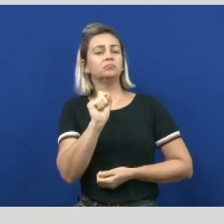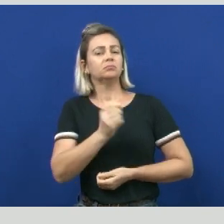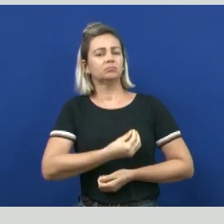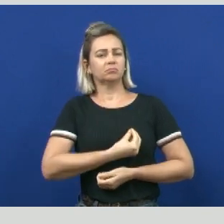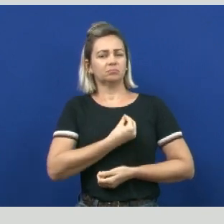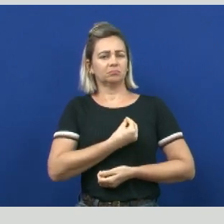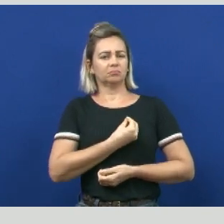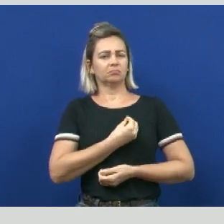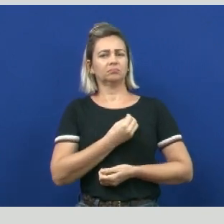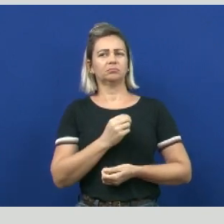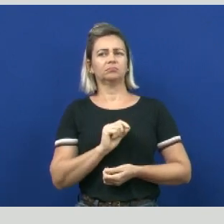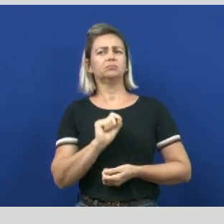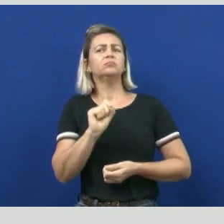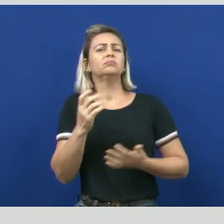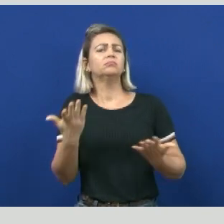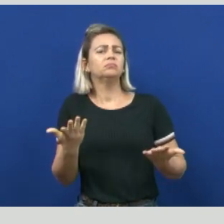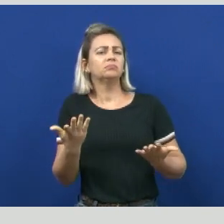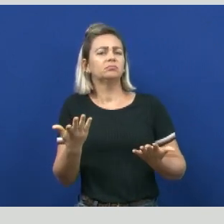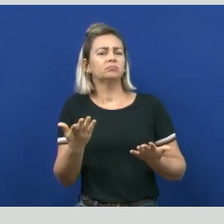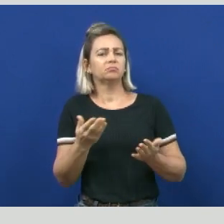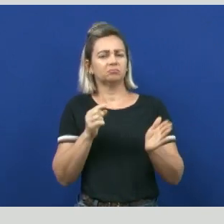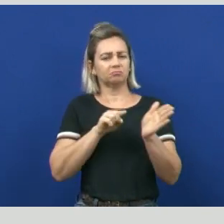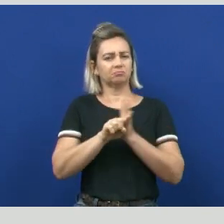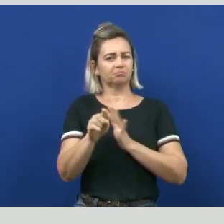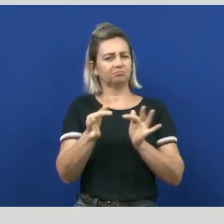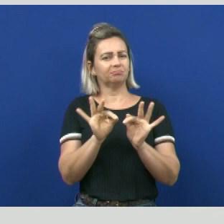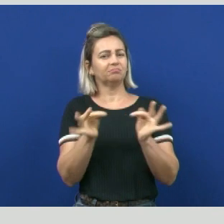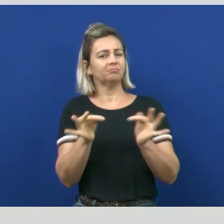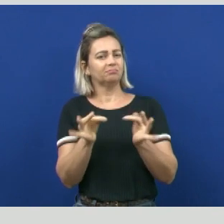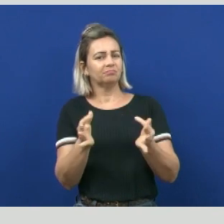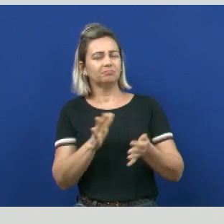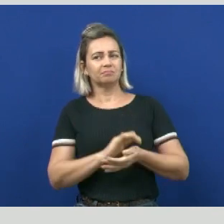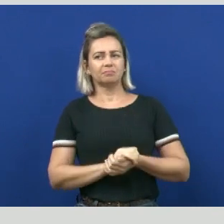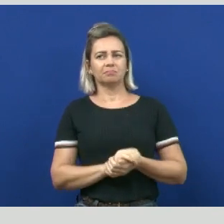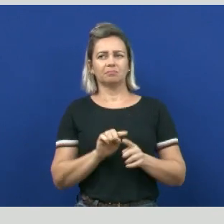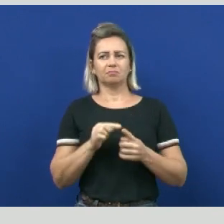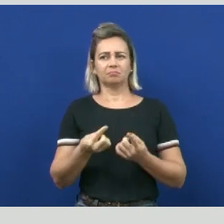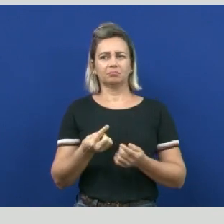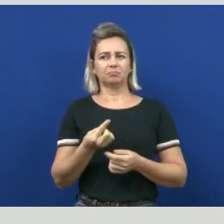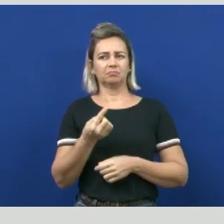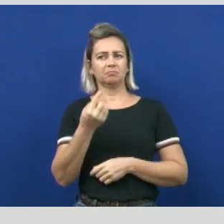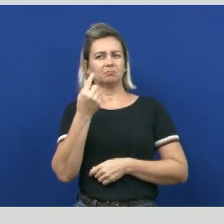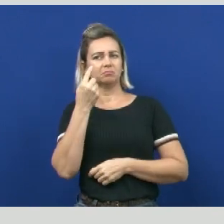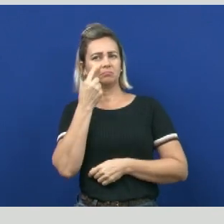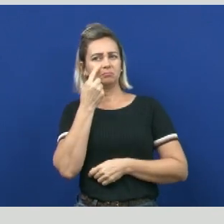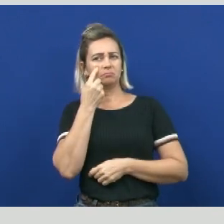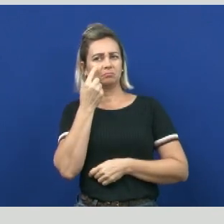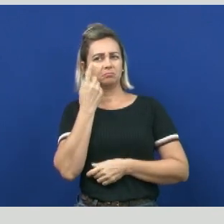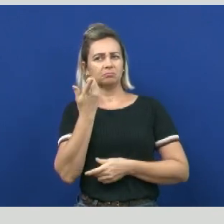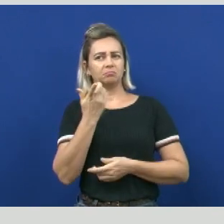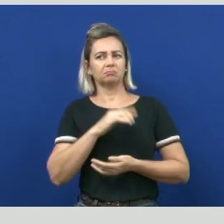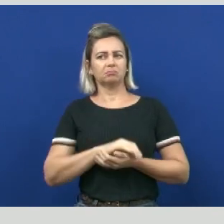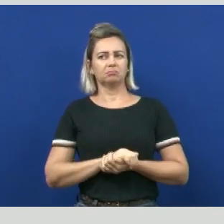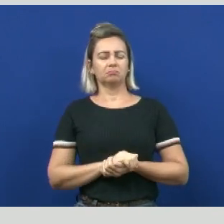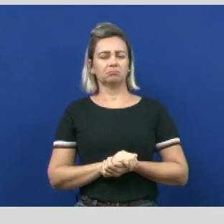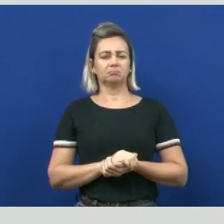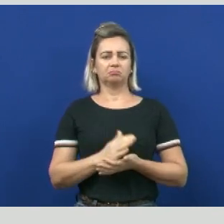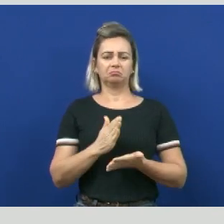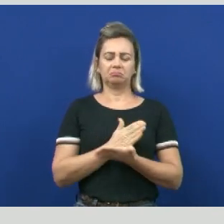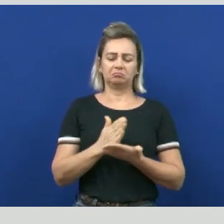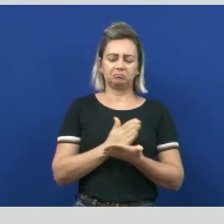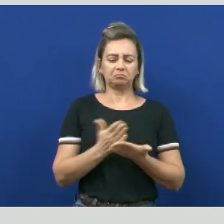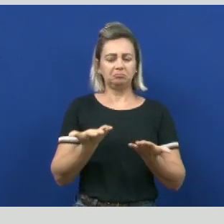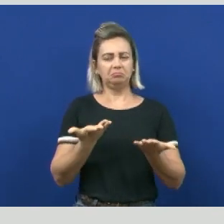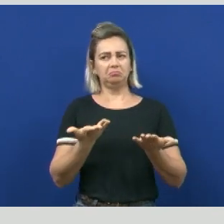vivo? Basicamente é uma pergunta bem simples, mas se você olhar organismos que são totalmente diferentes do que